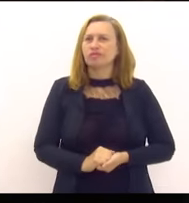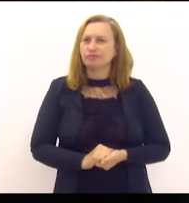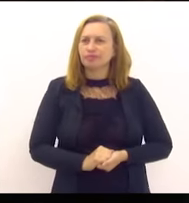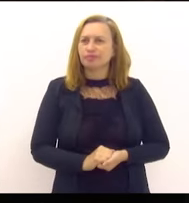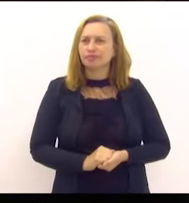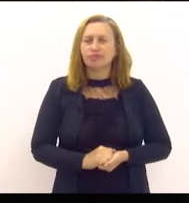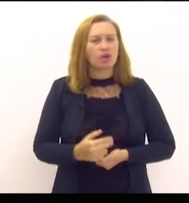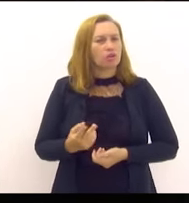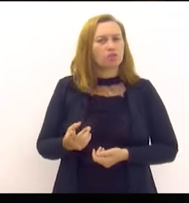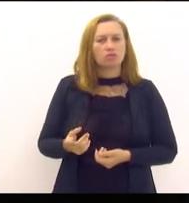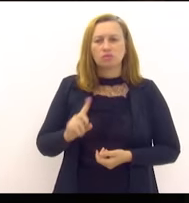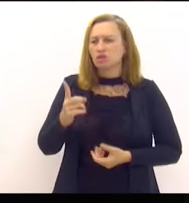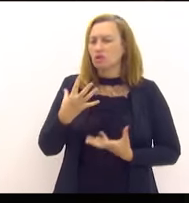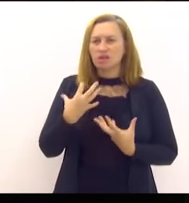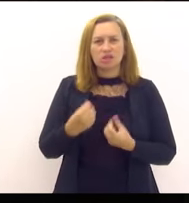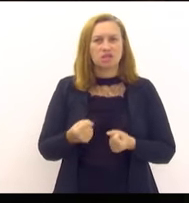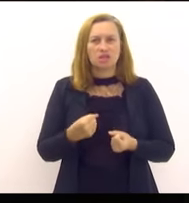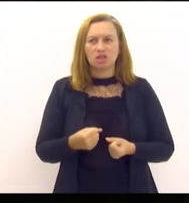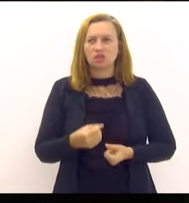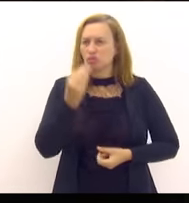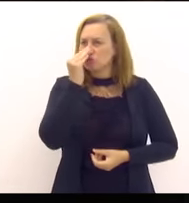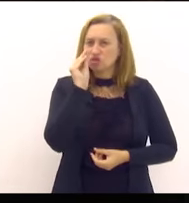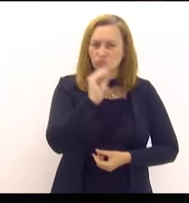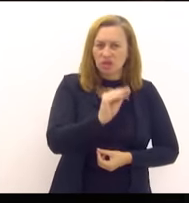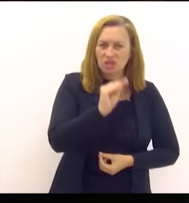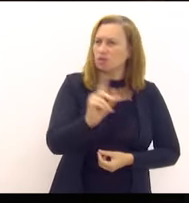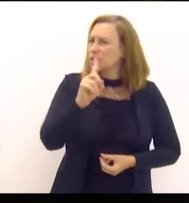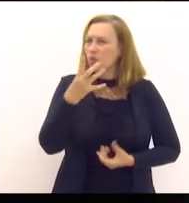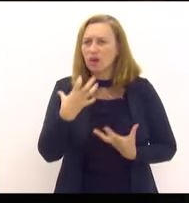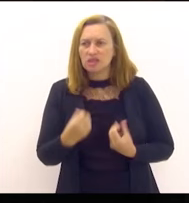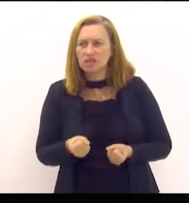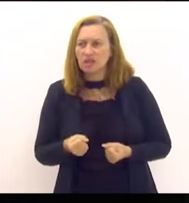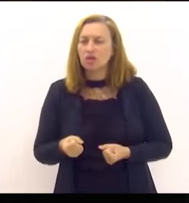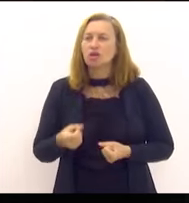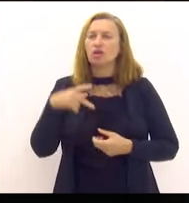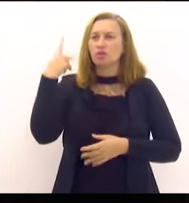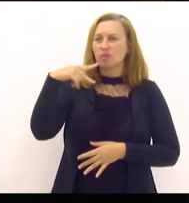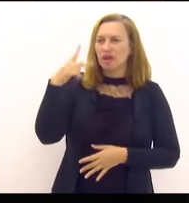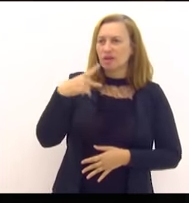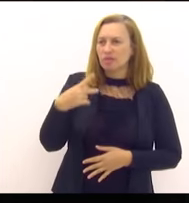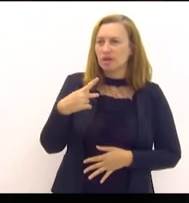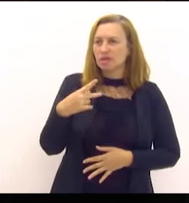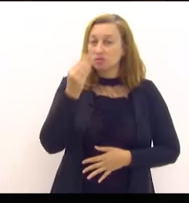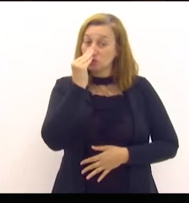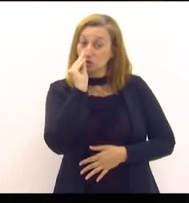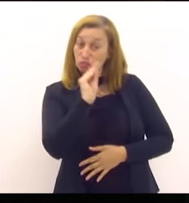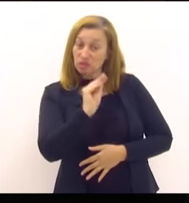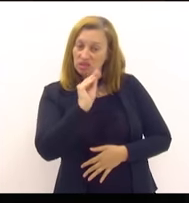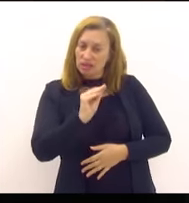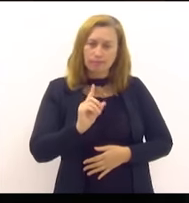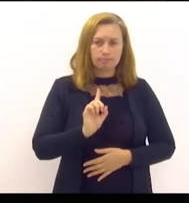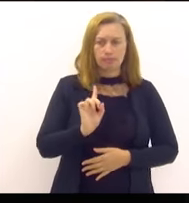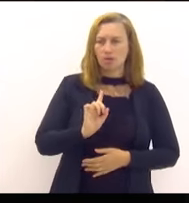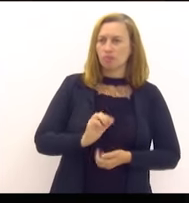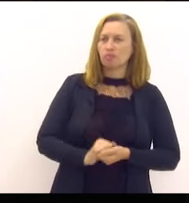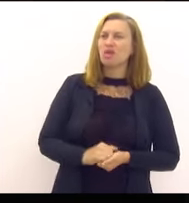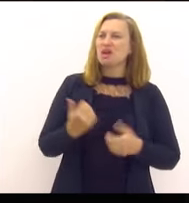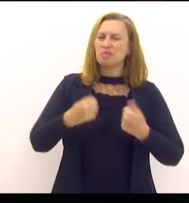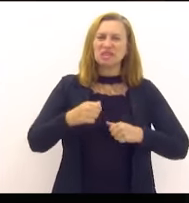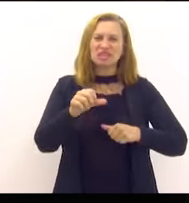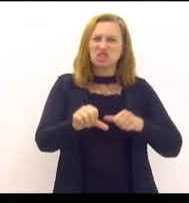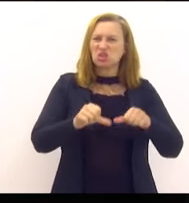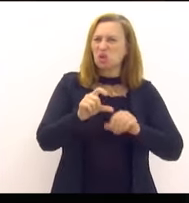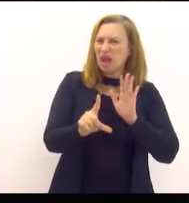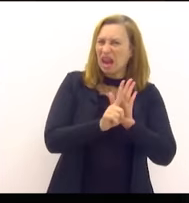seja tratada com tamanho de desrespeito. A gente não aceita que o Parlamento seja tratado com tamanho de desrespeito, tendo que mudar uma